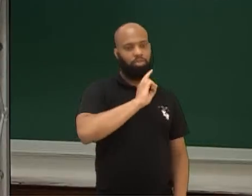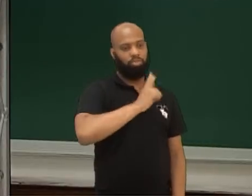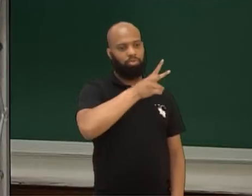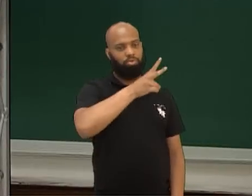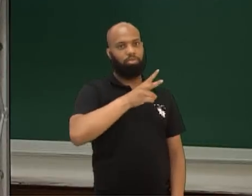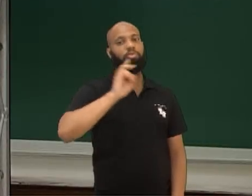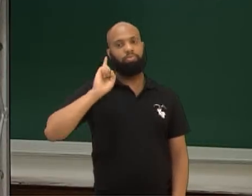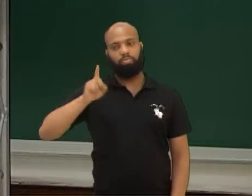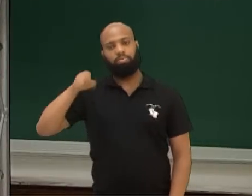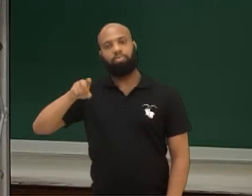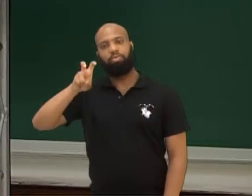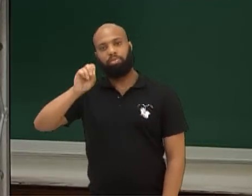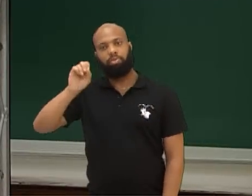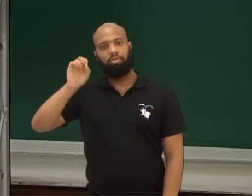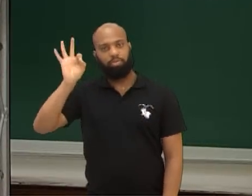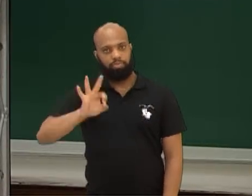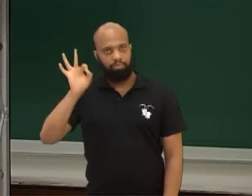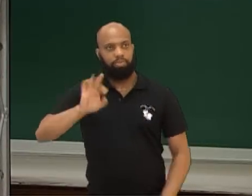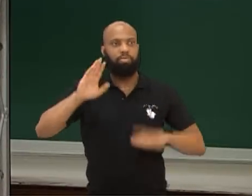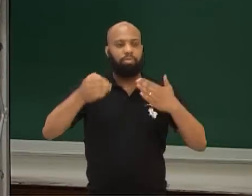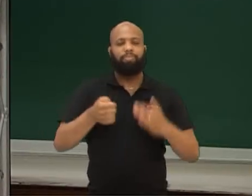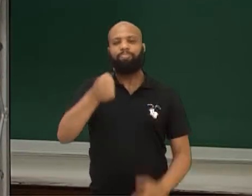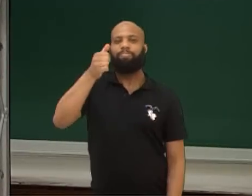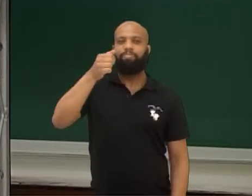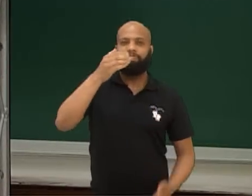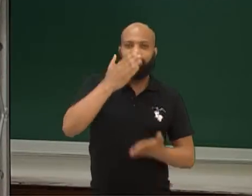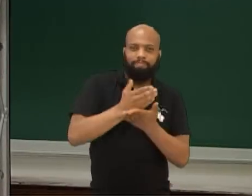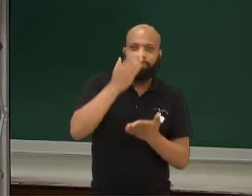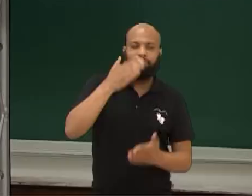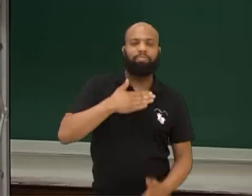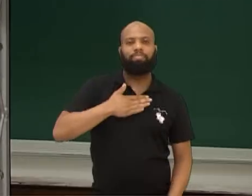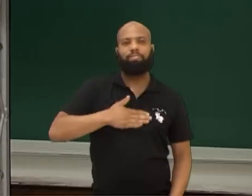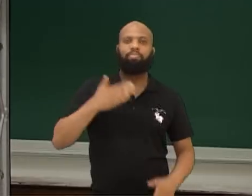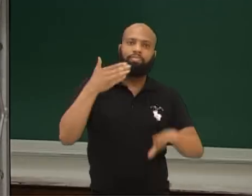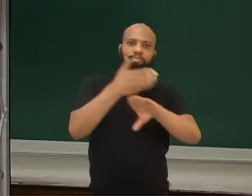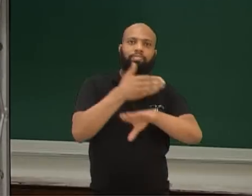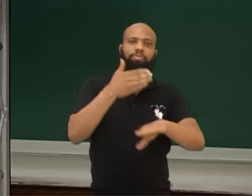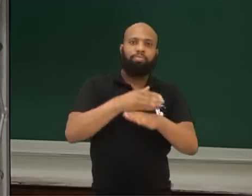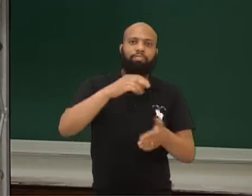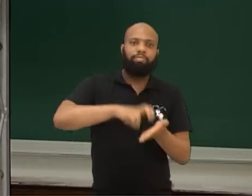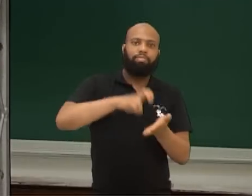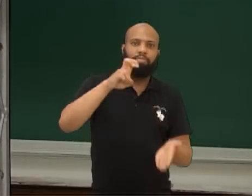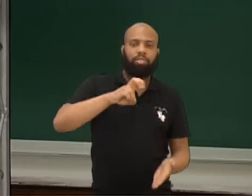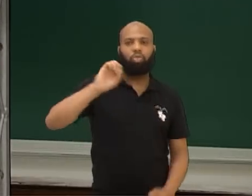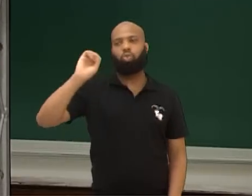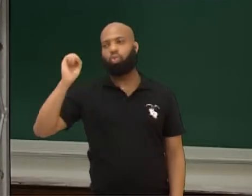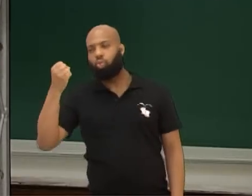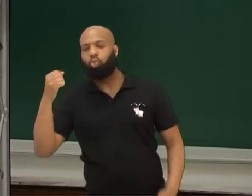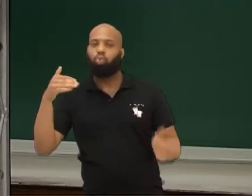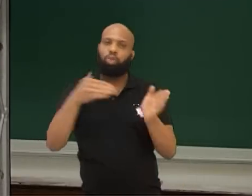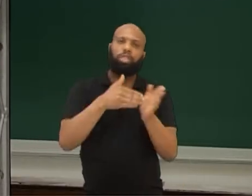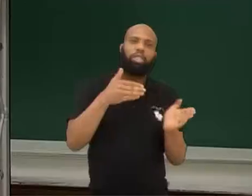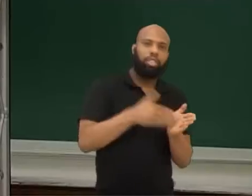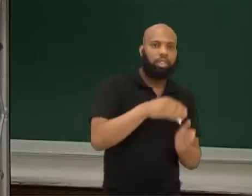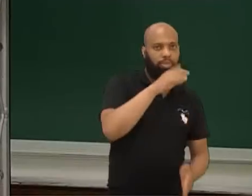Então, quase a metade gosta de ir de manhã, das 8 às 12. Então, gosta de fazer mercado de manhã.